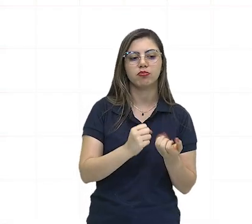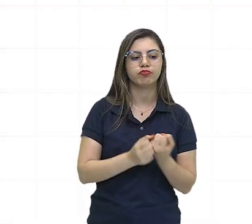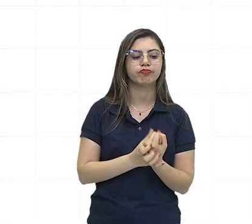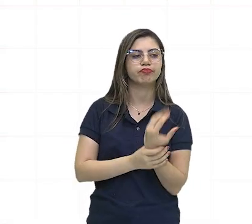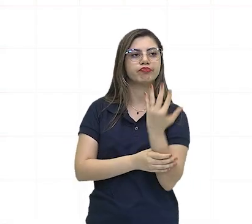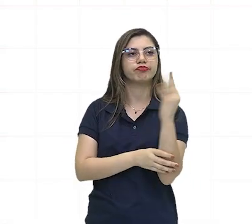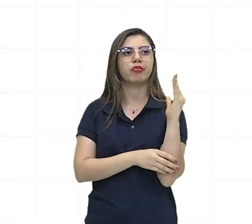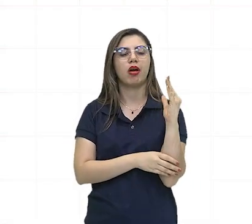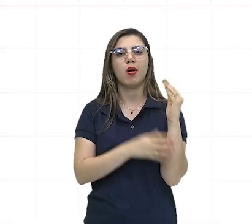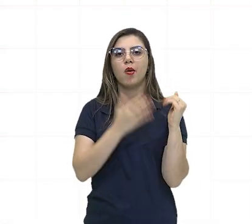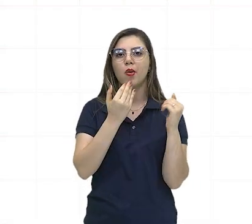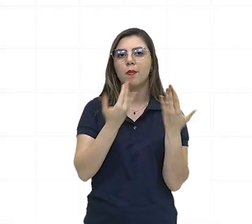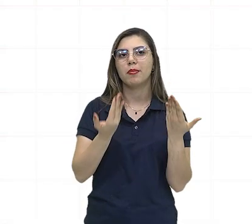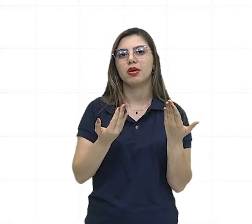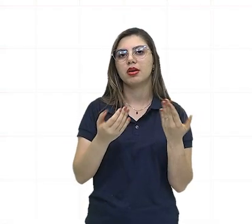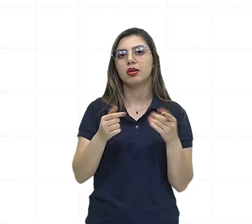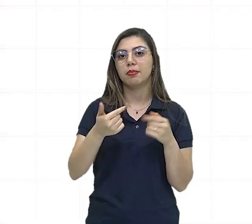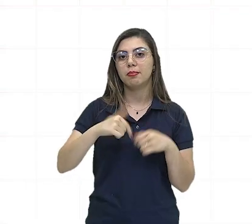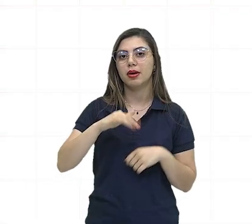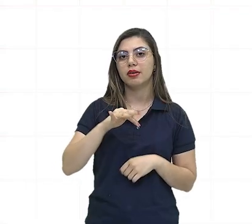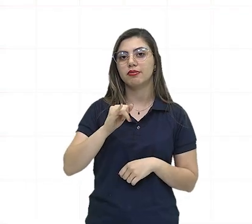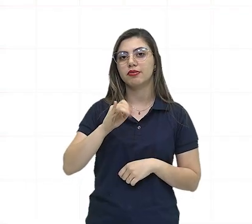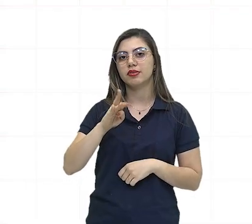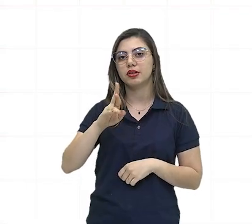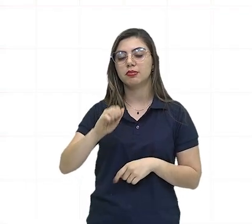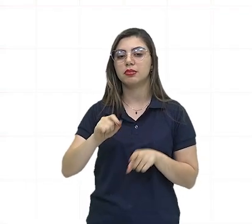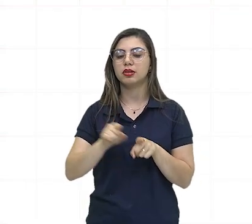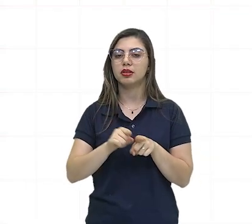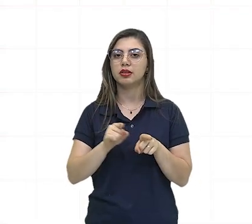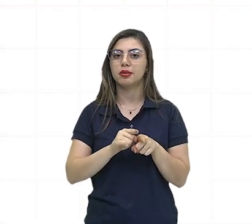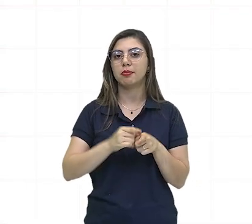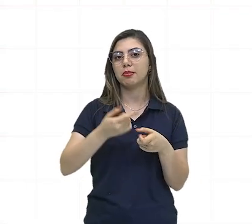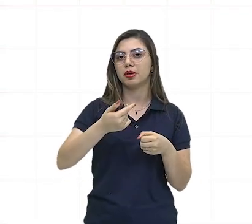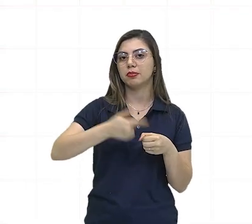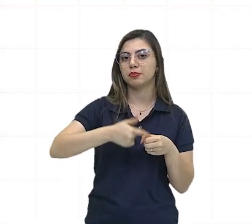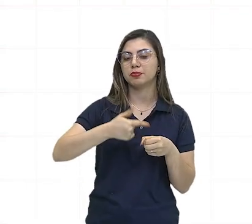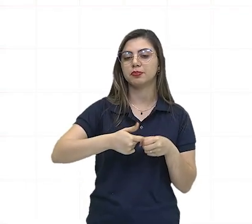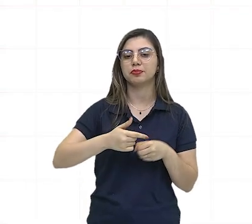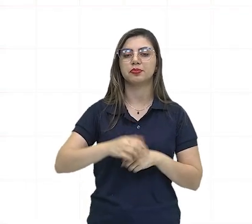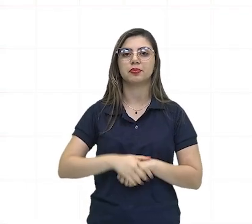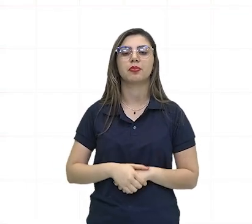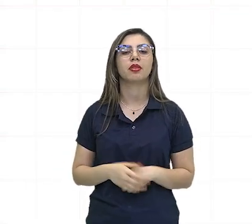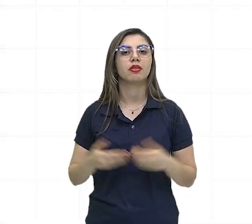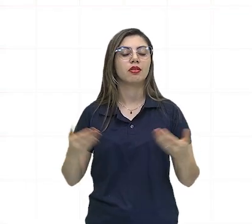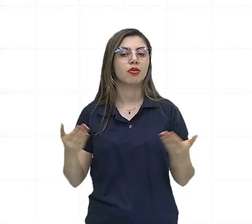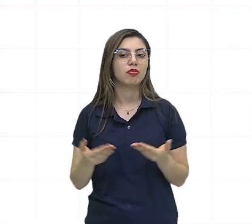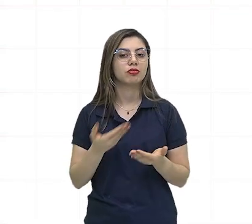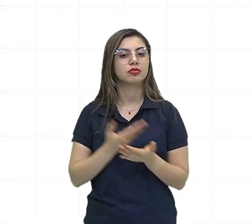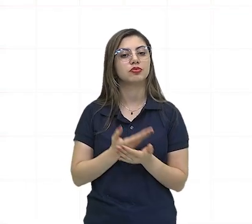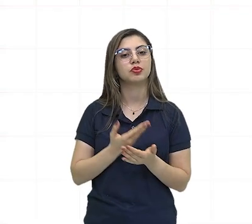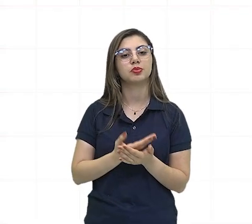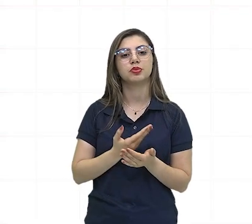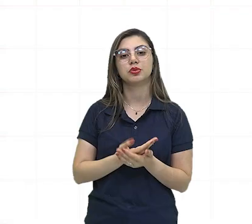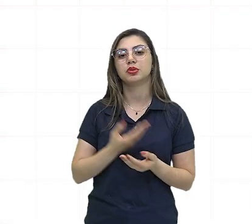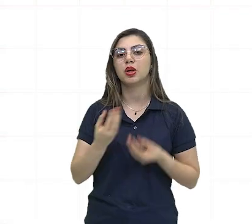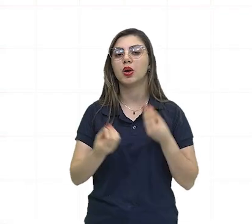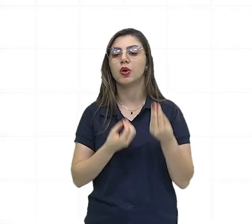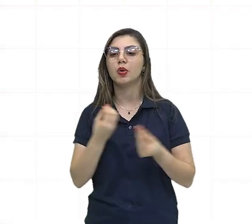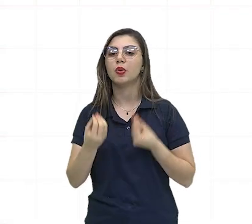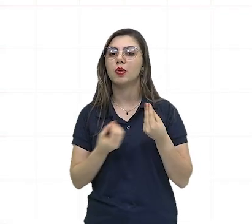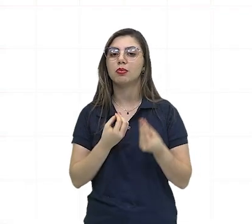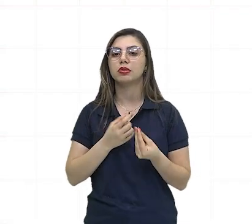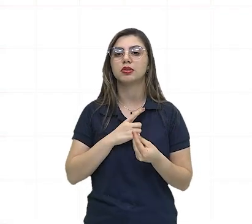de fibras e até de combustíveis. Então, nós vamos verificar aí a agricultura